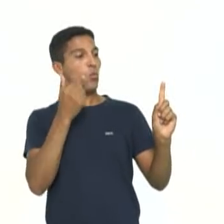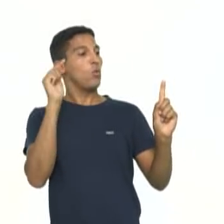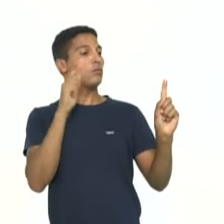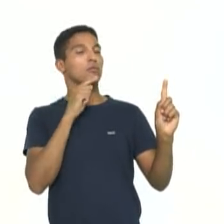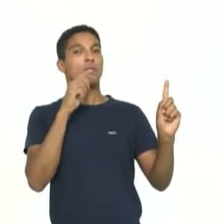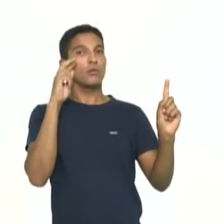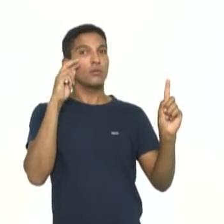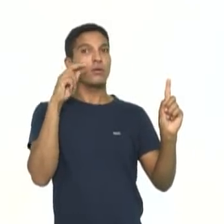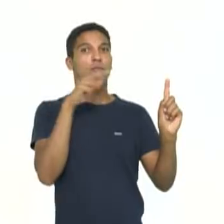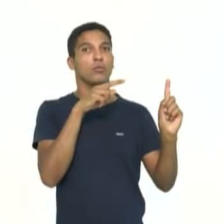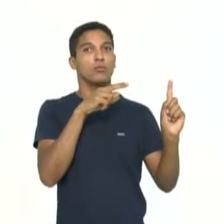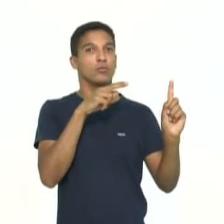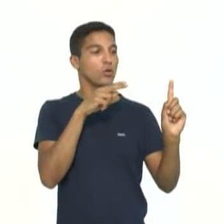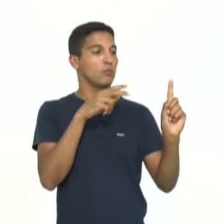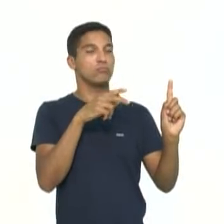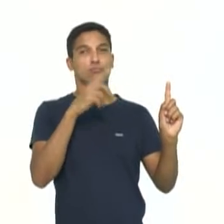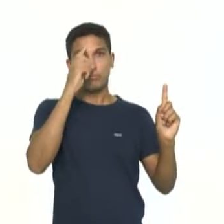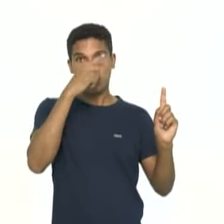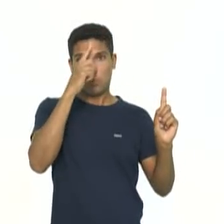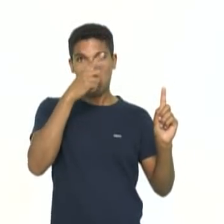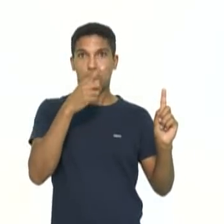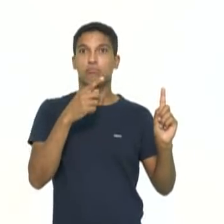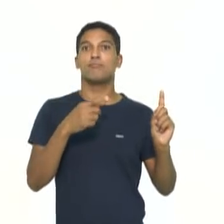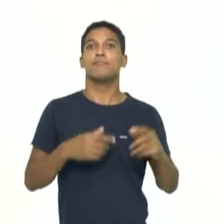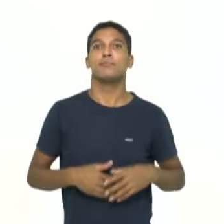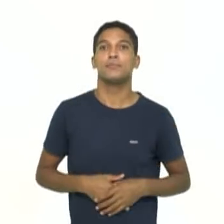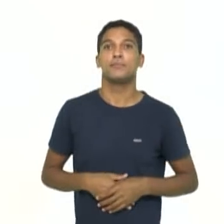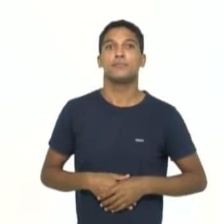geografia, para que o conhecimento de vocês fique ainda mais amplo.